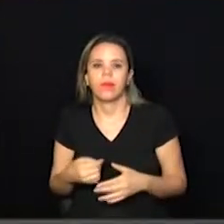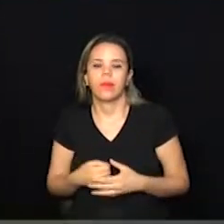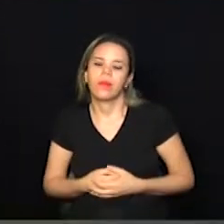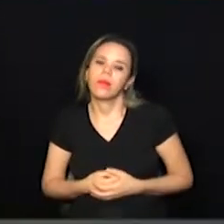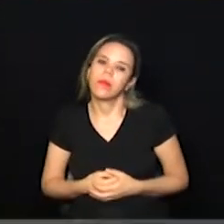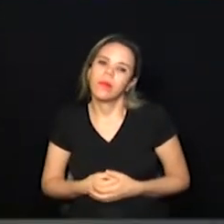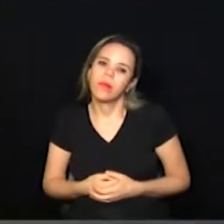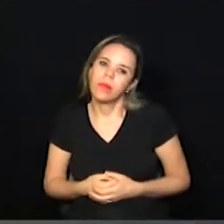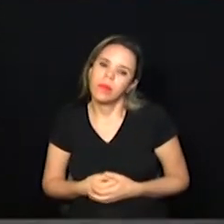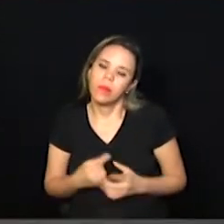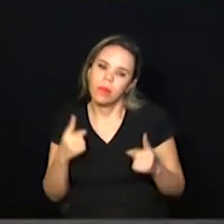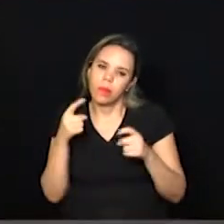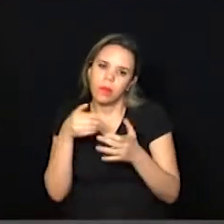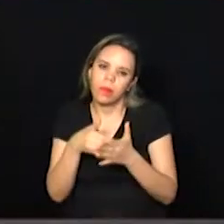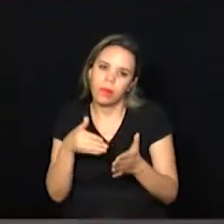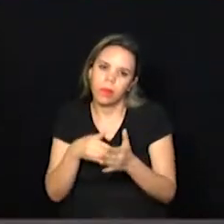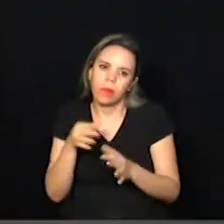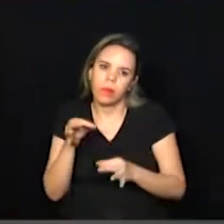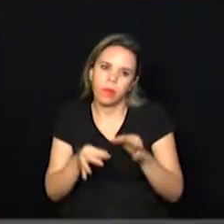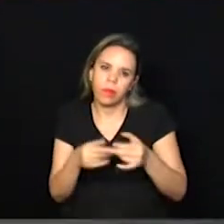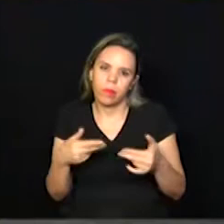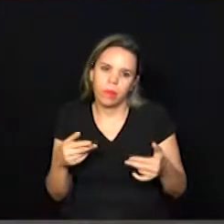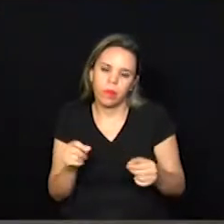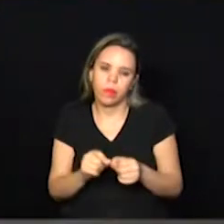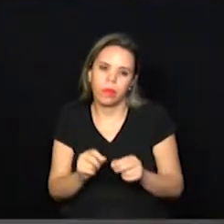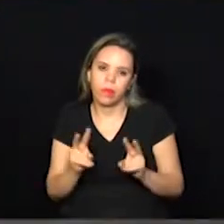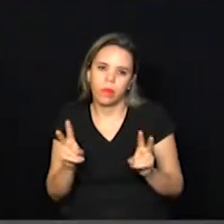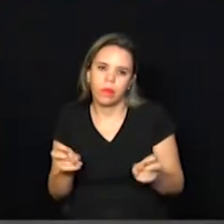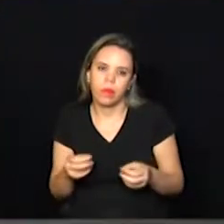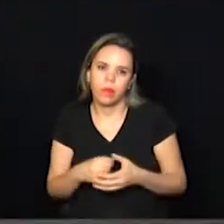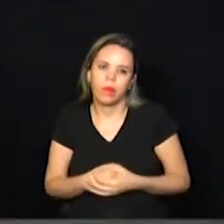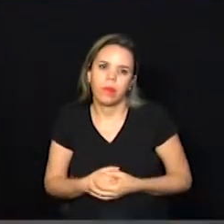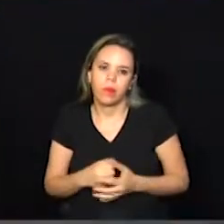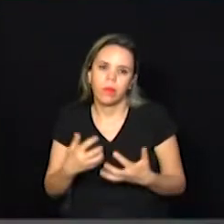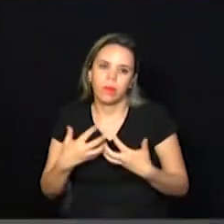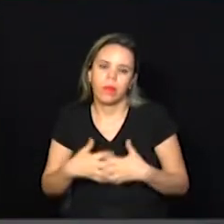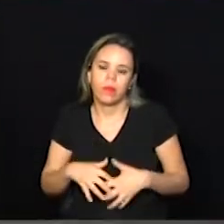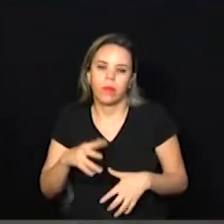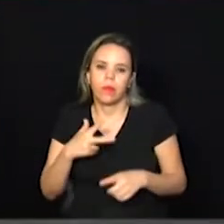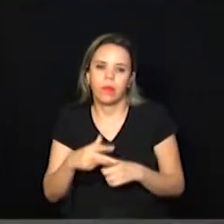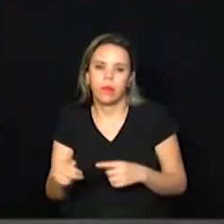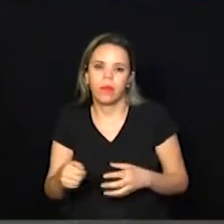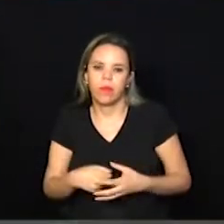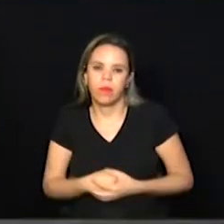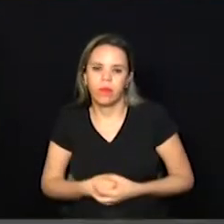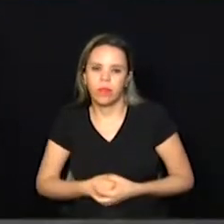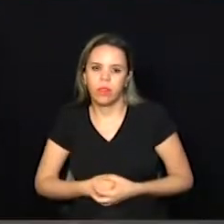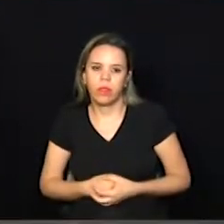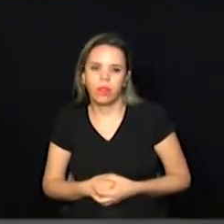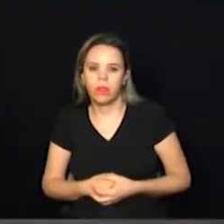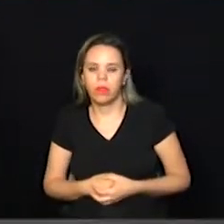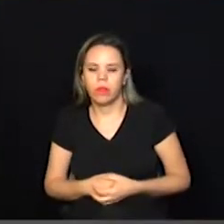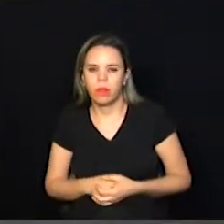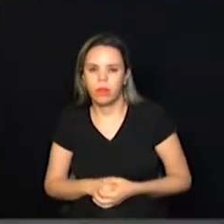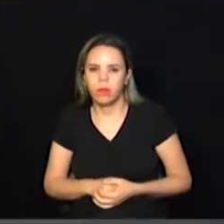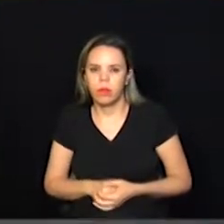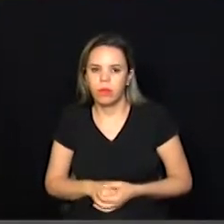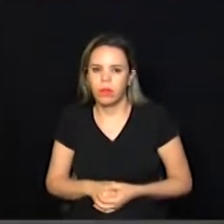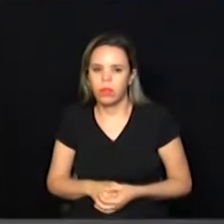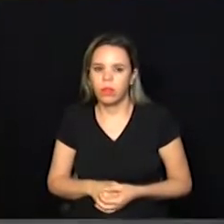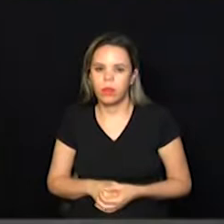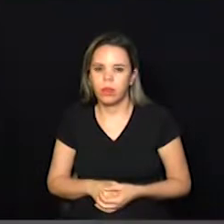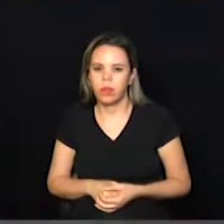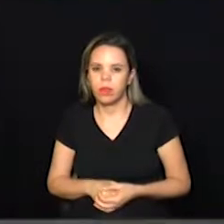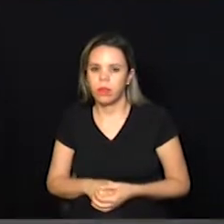mas dificuldades com o judiciário, a questão, mas isso aí já está sendo superado. Aqui, deixa eu ver o que